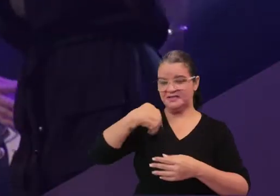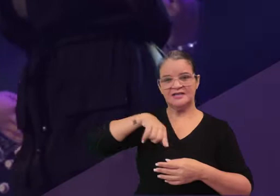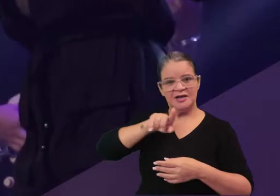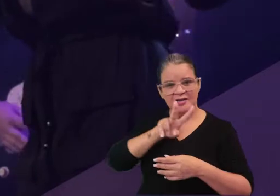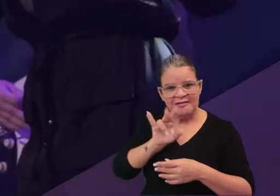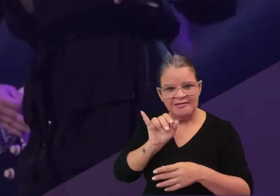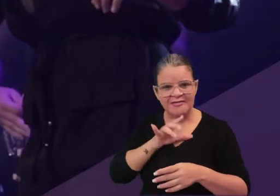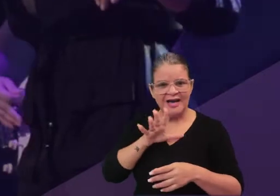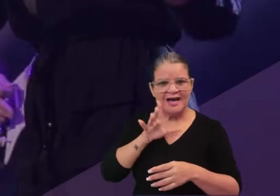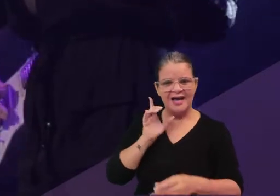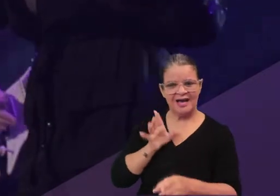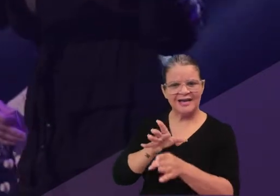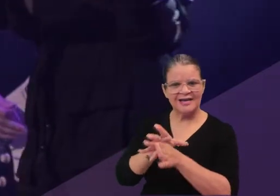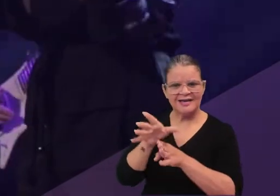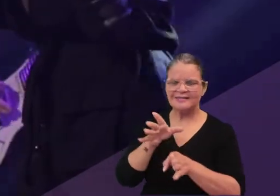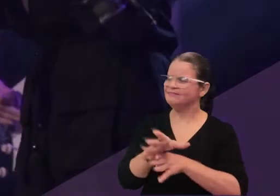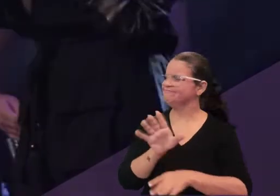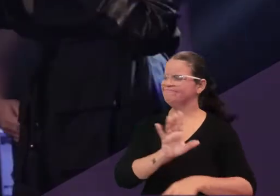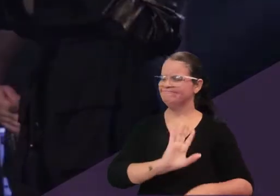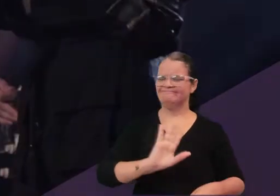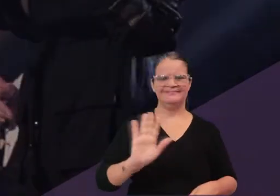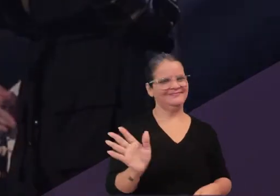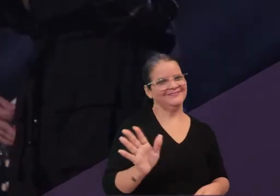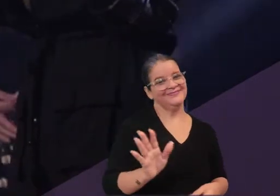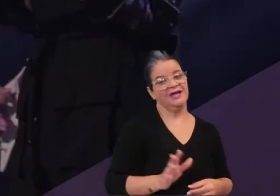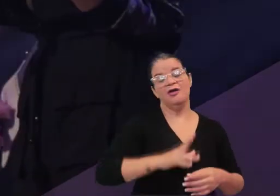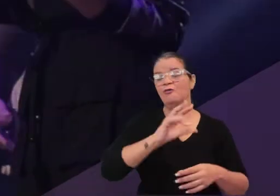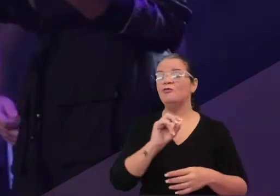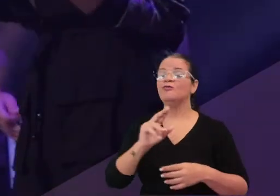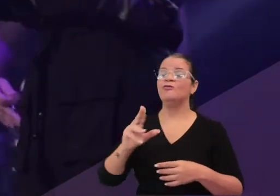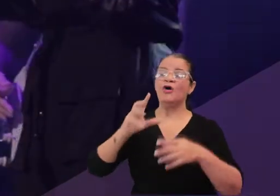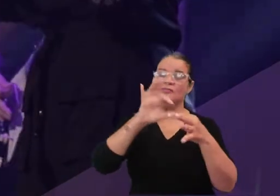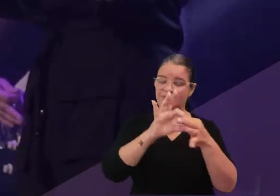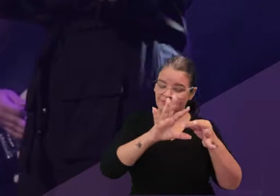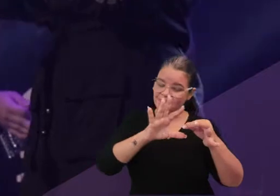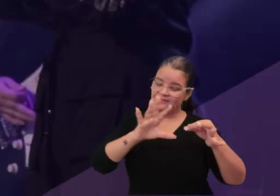se perdeu e não vai ser eu quem vai te achar.